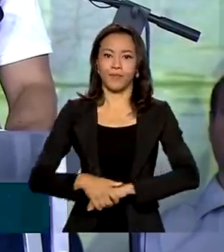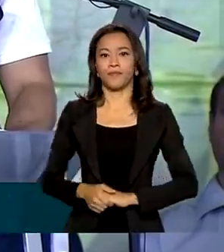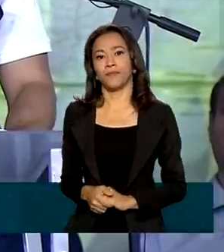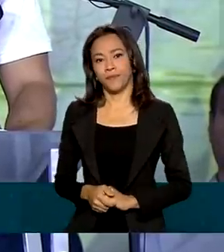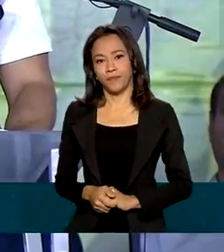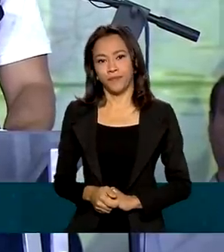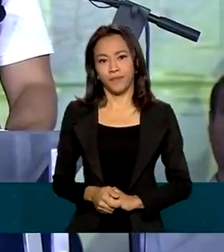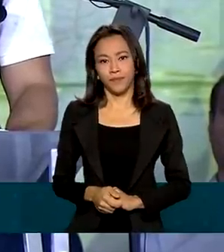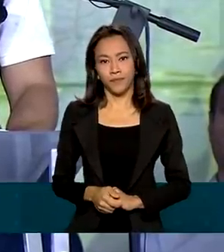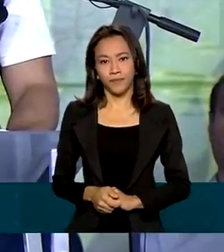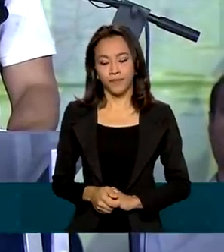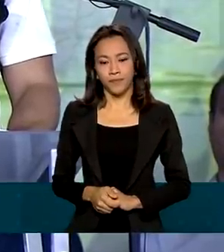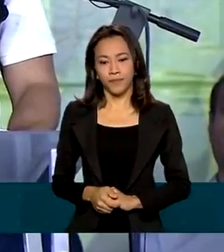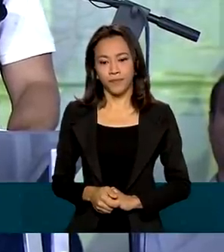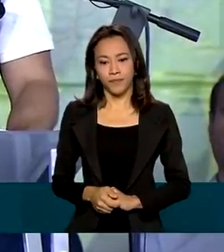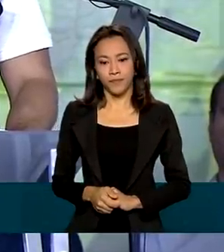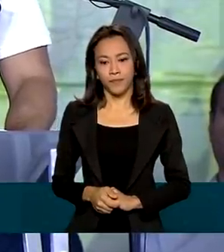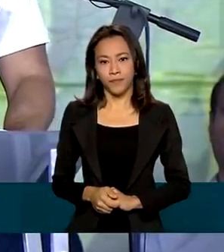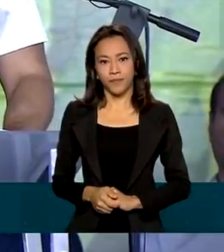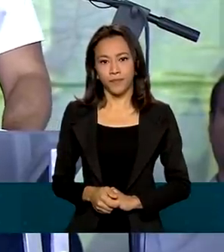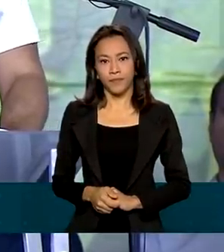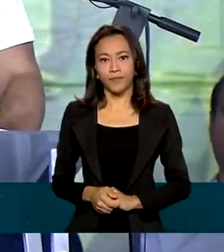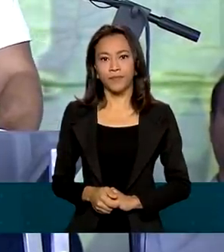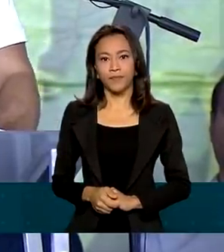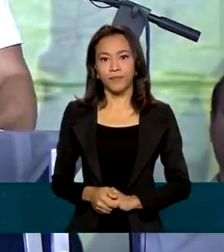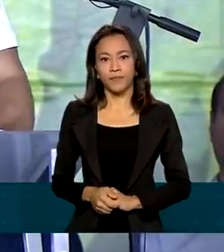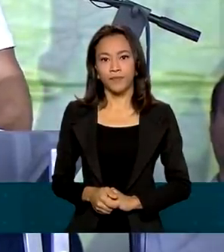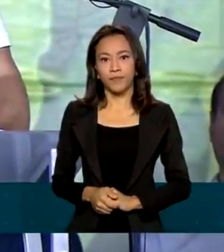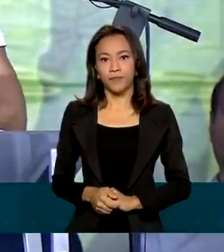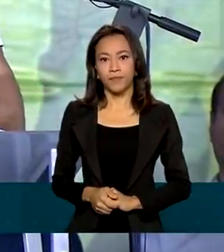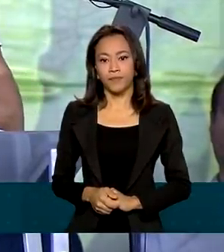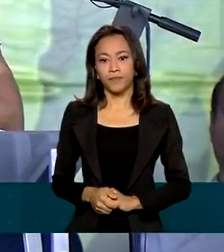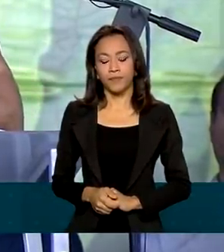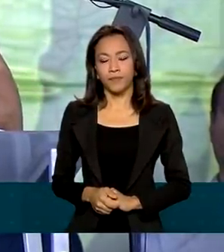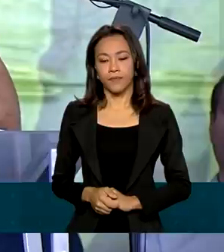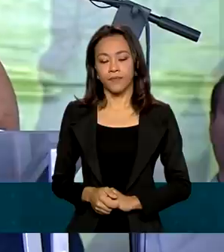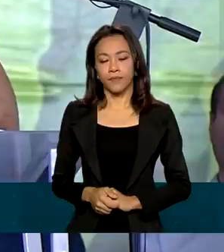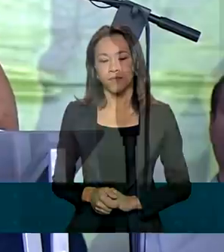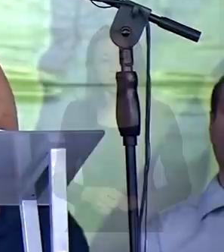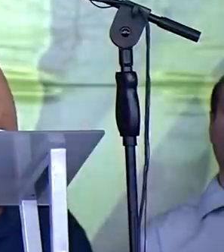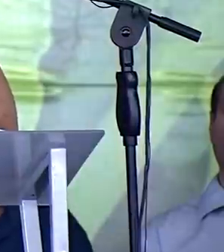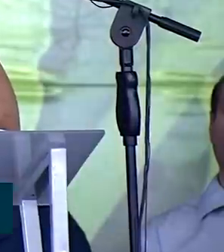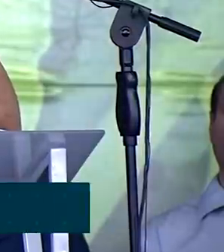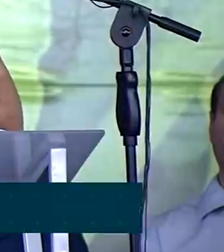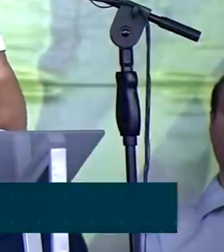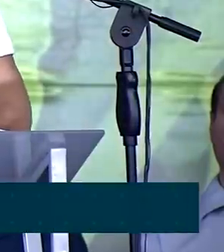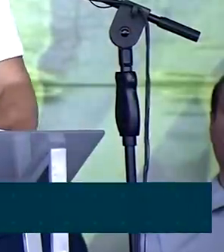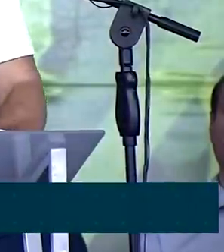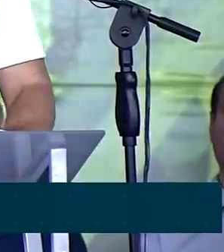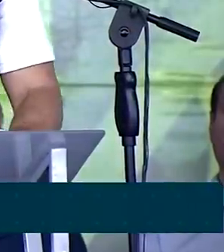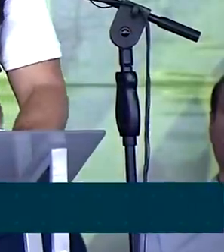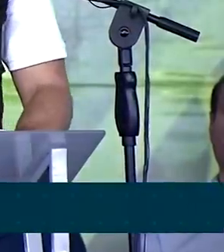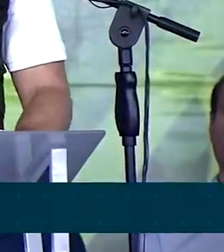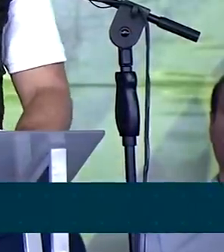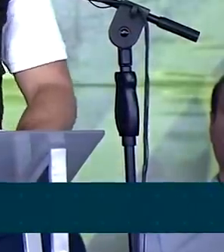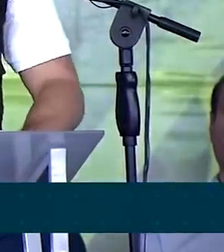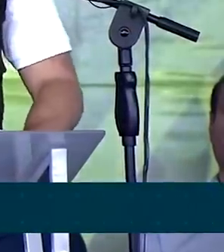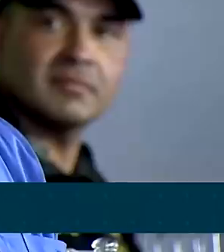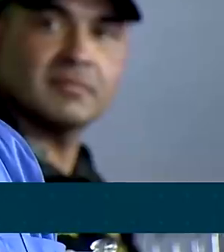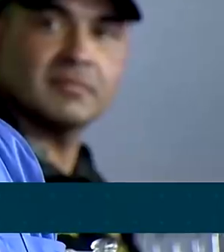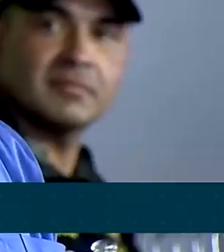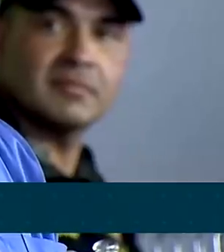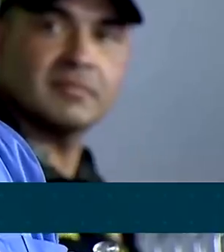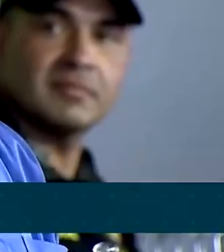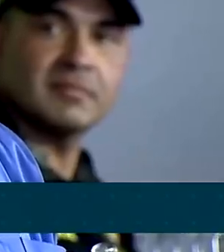já recebeu mais de 300 pontos do Wi-Fi Brasil, do internet, que a gente traz um satélite para conectar escolas, praças.